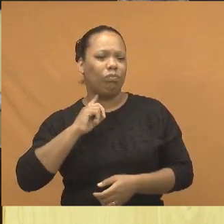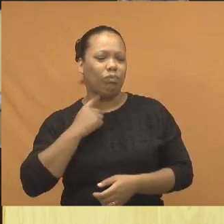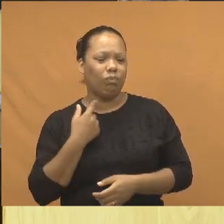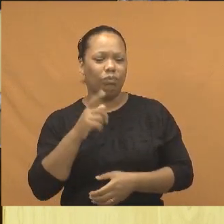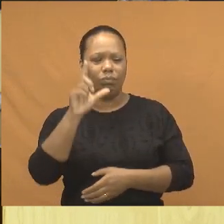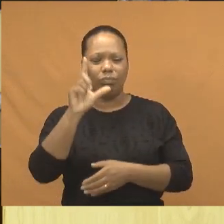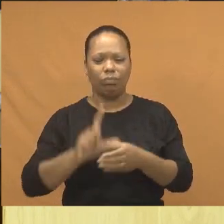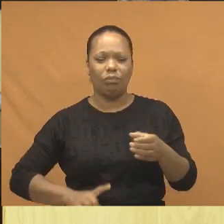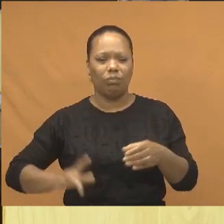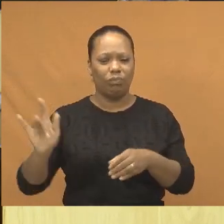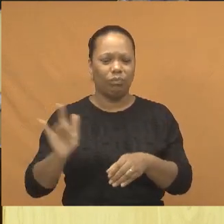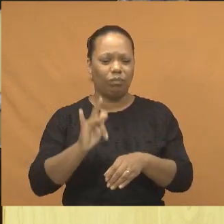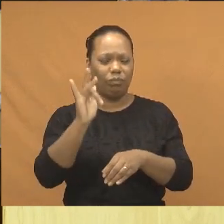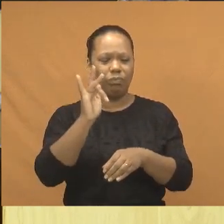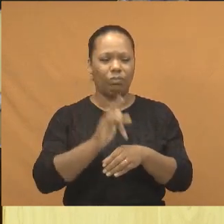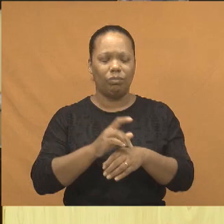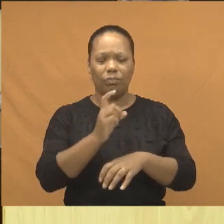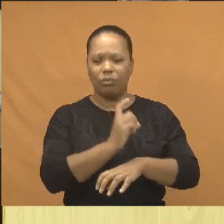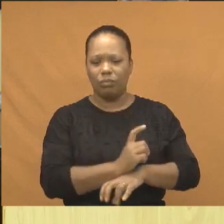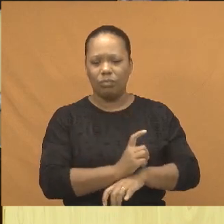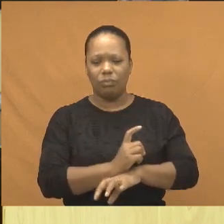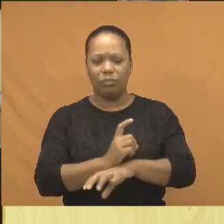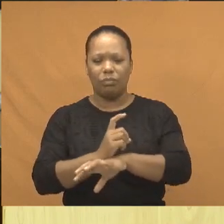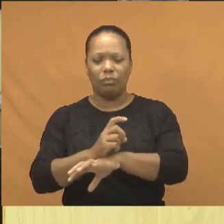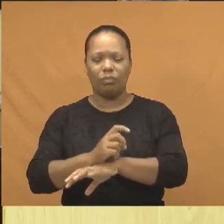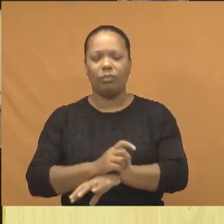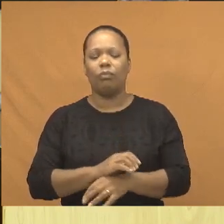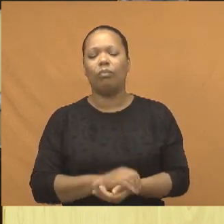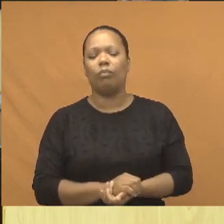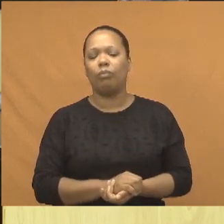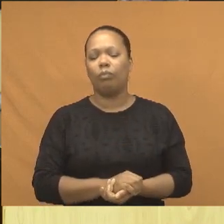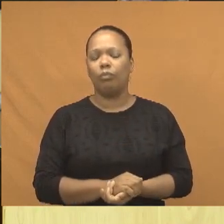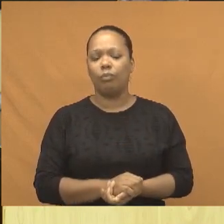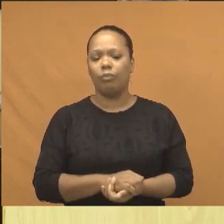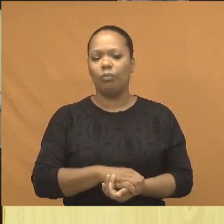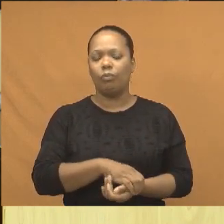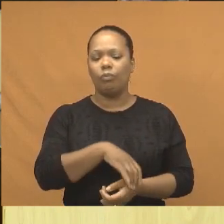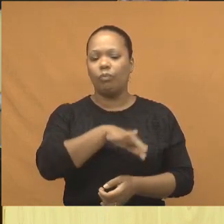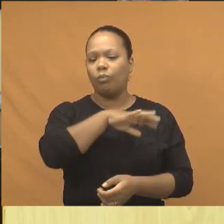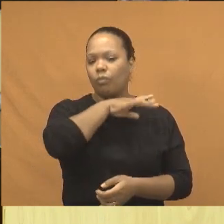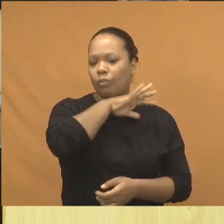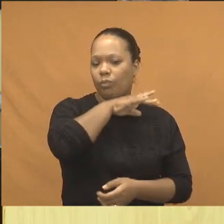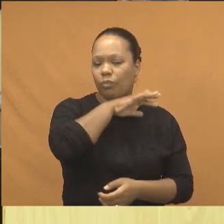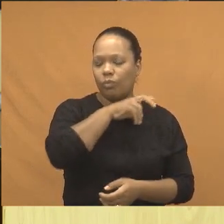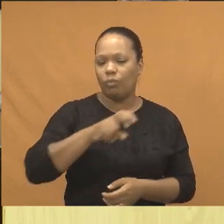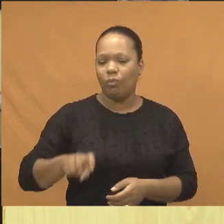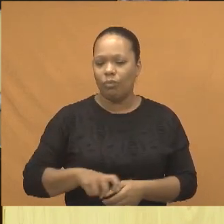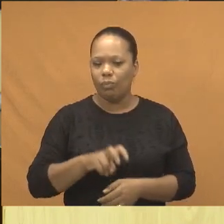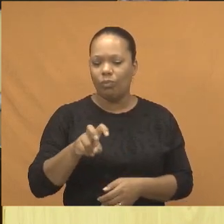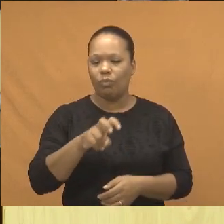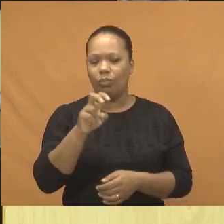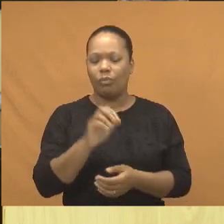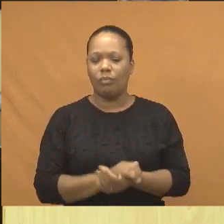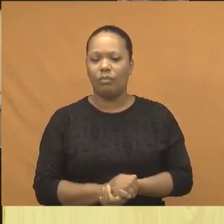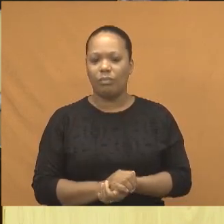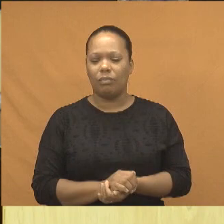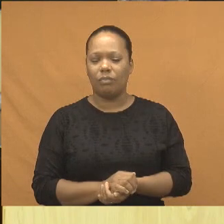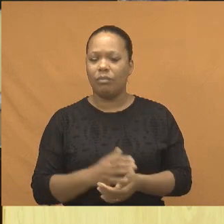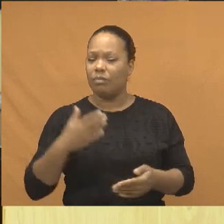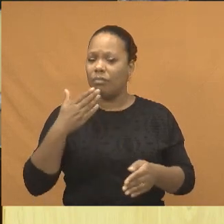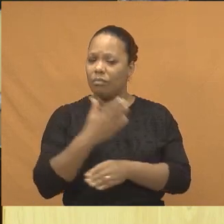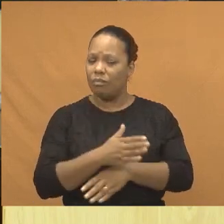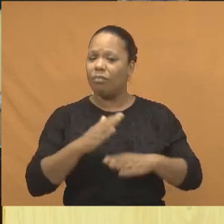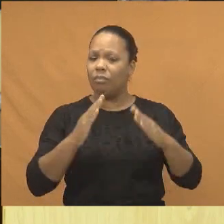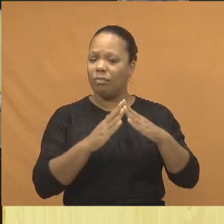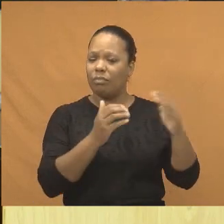quantidade de pernilongos, escorpiões, cobras, caramujos, carrapatos e outros animais peçonhentos que estão entrando nas